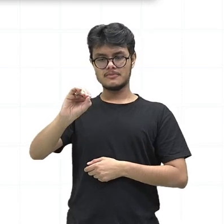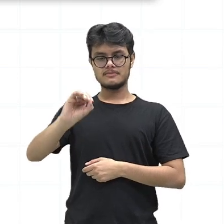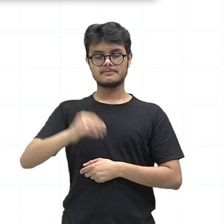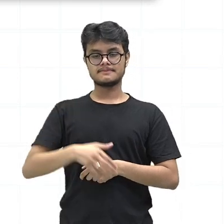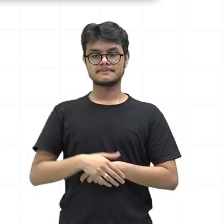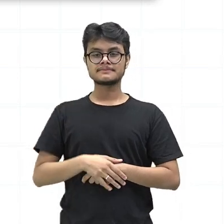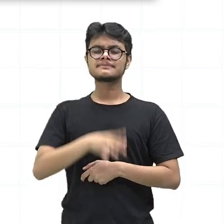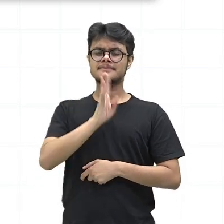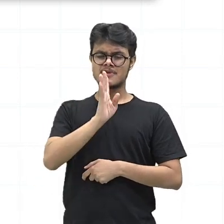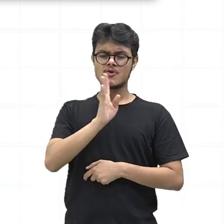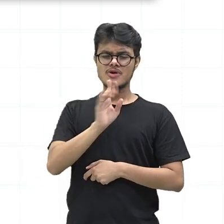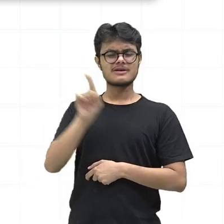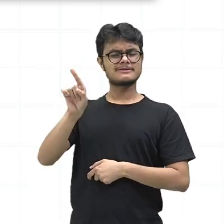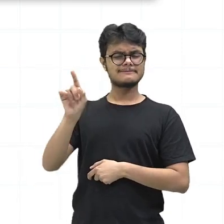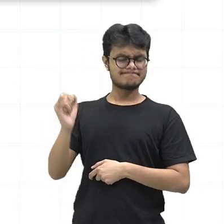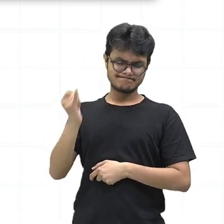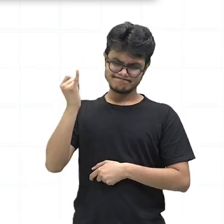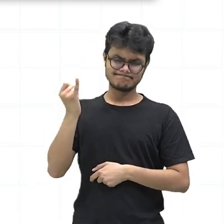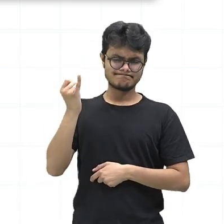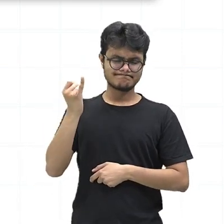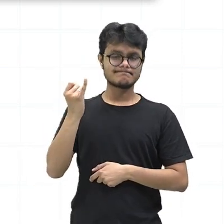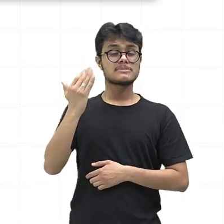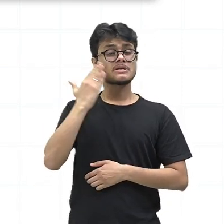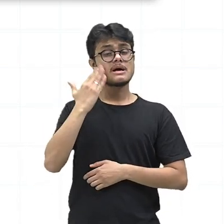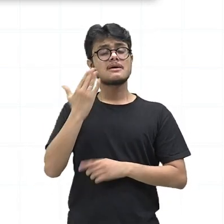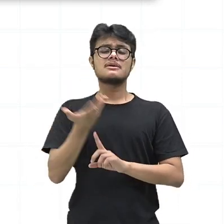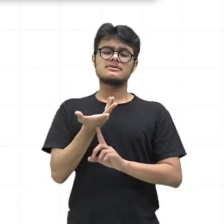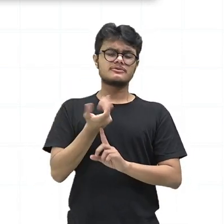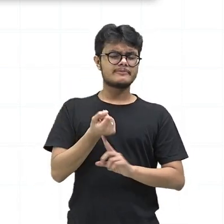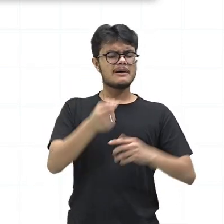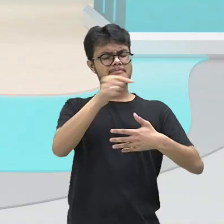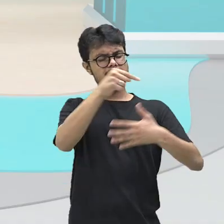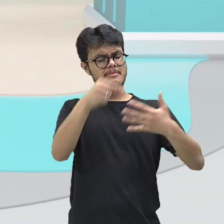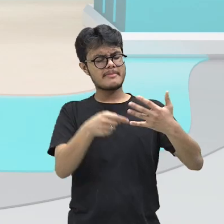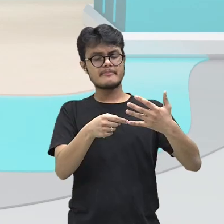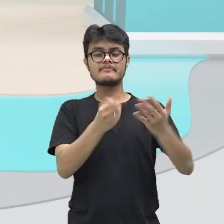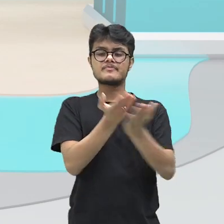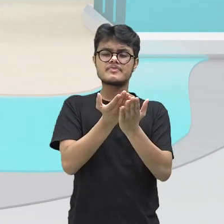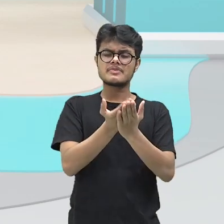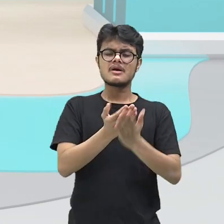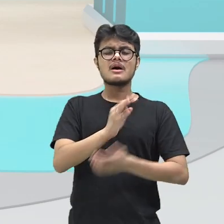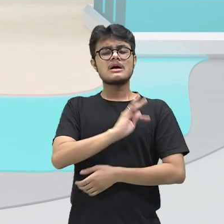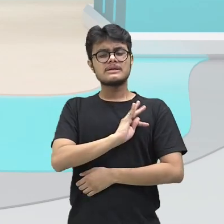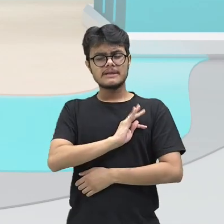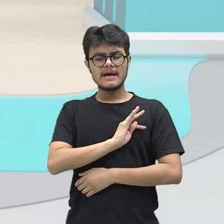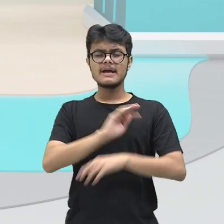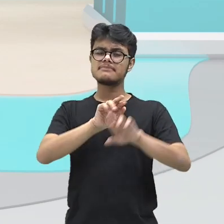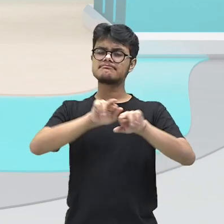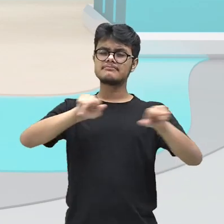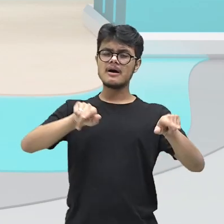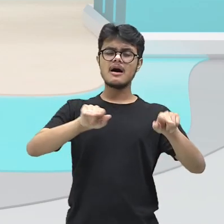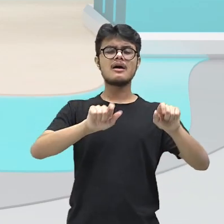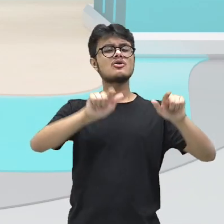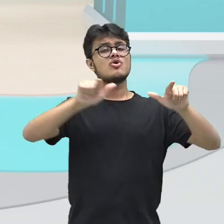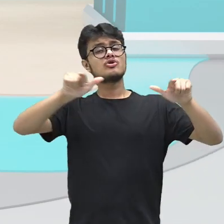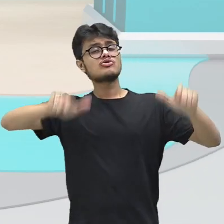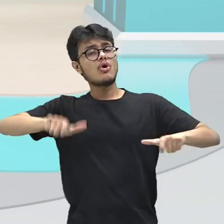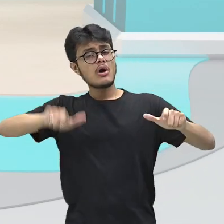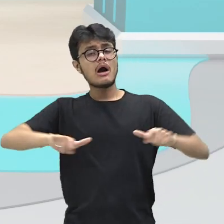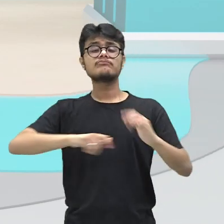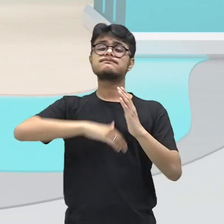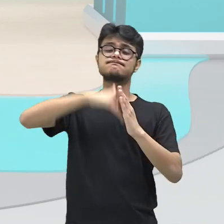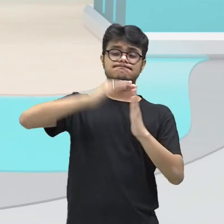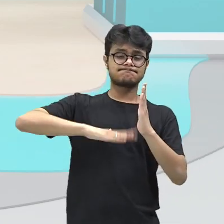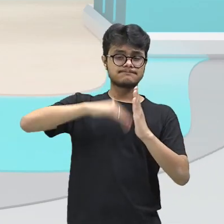a gente conversou aí bastante sobre os fazeres artísticos, sobre as técnicas, sobre os suportes, né, de